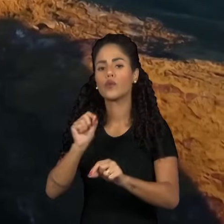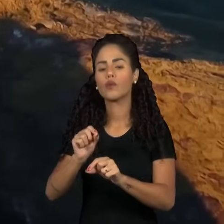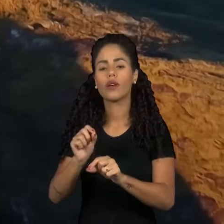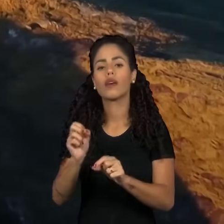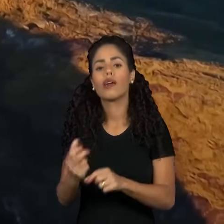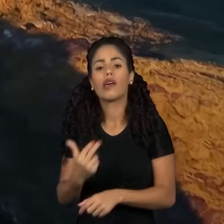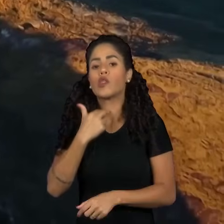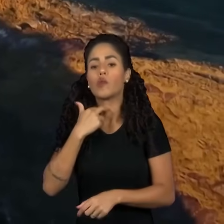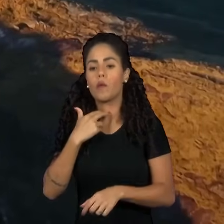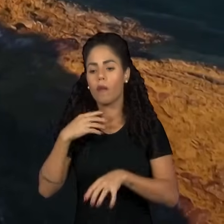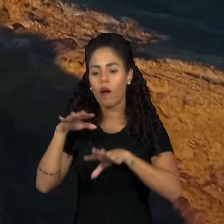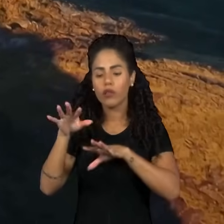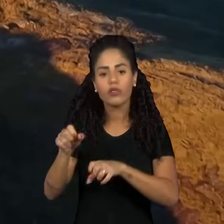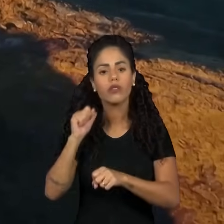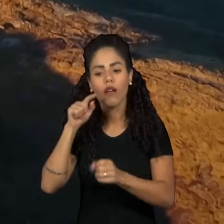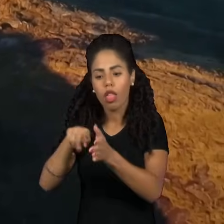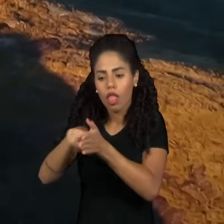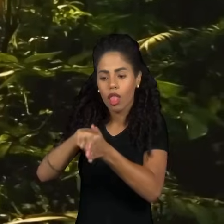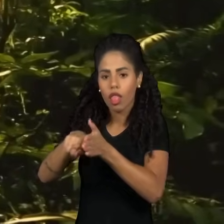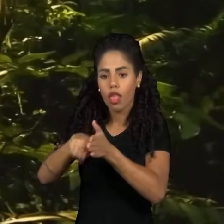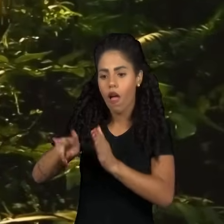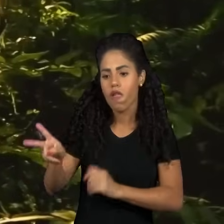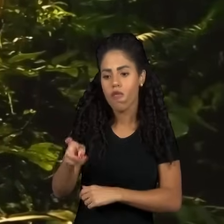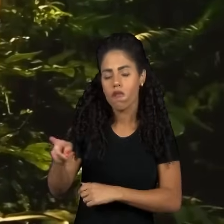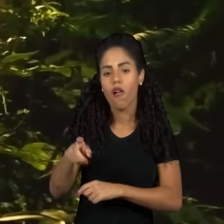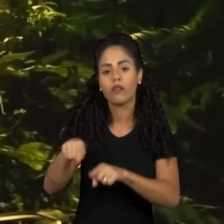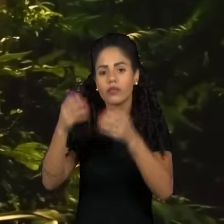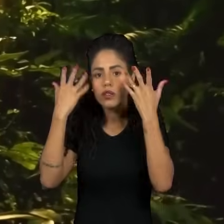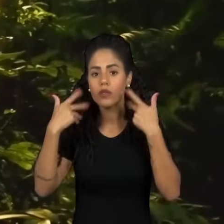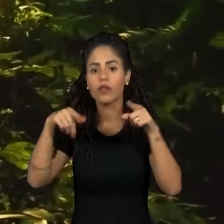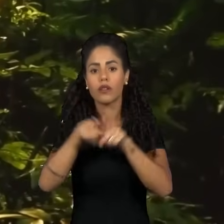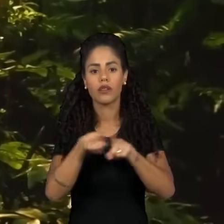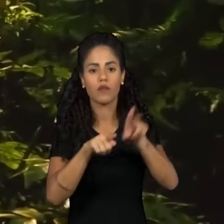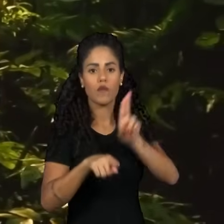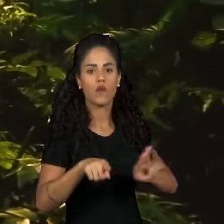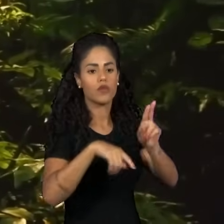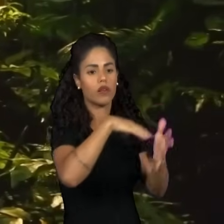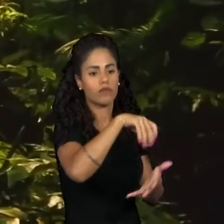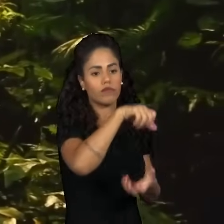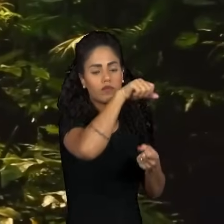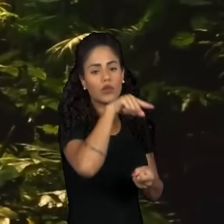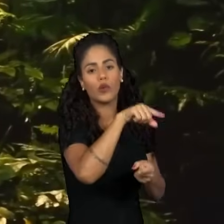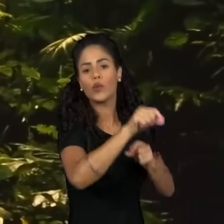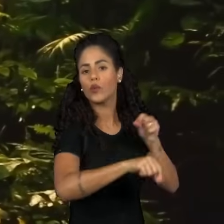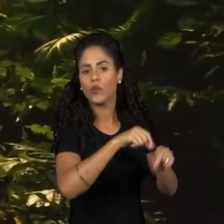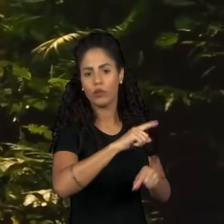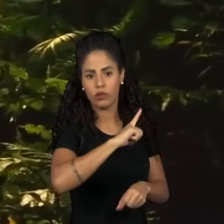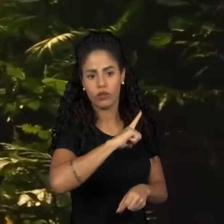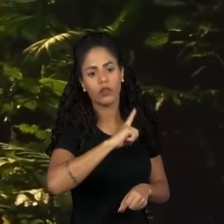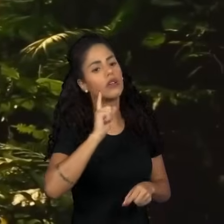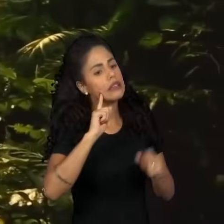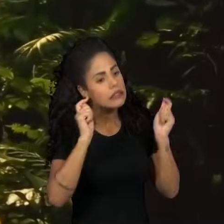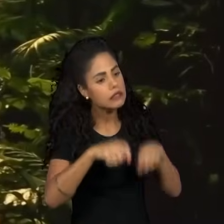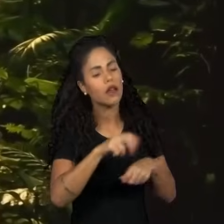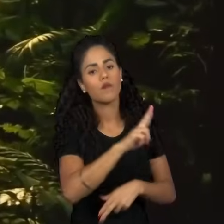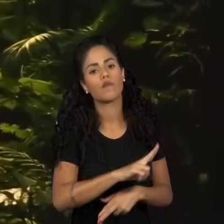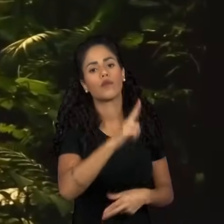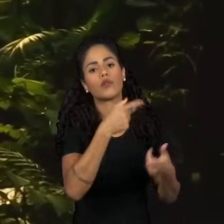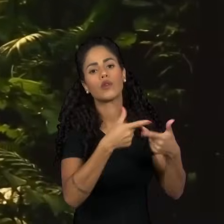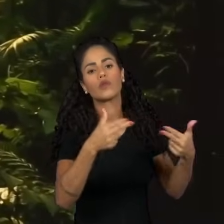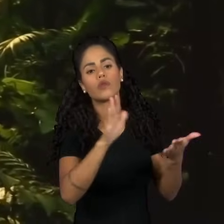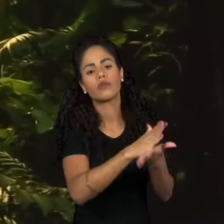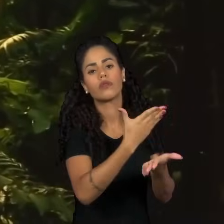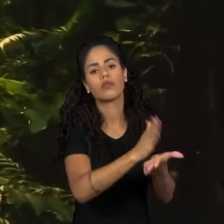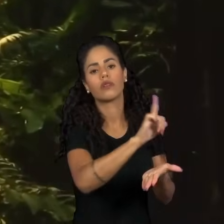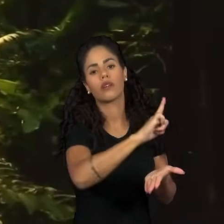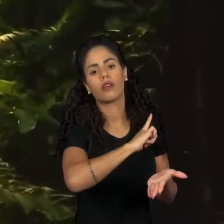permitida a exploração dos elementos naturais, e as unidades de uso sustentável, que admitem o aproveitamento de parte dos